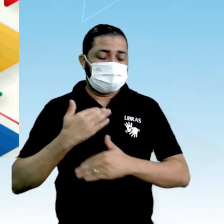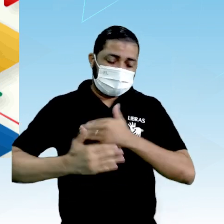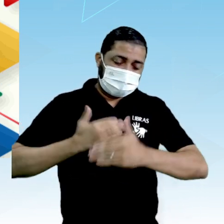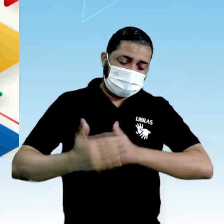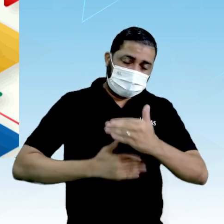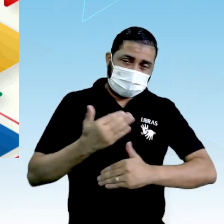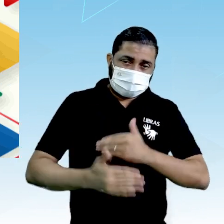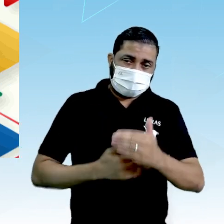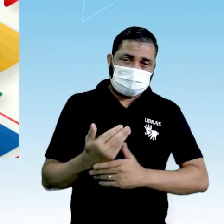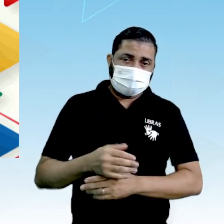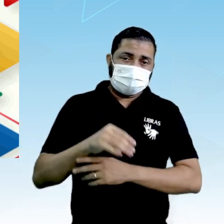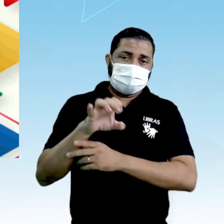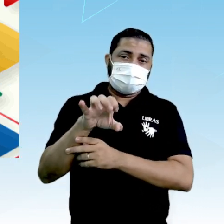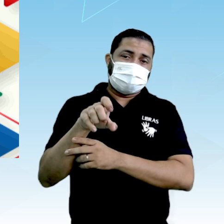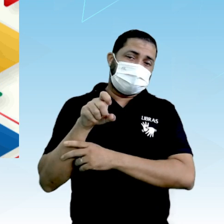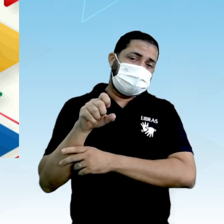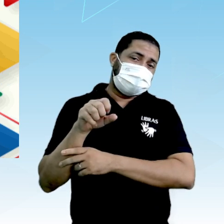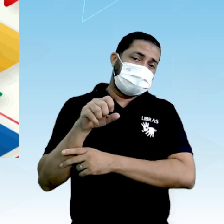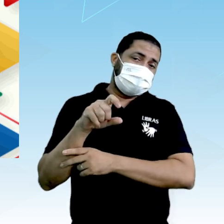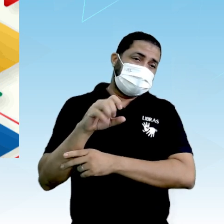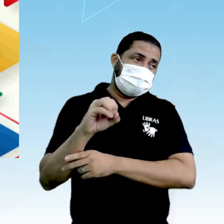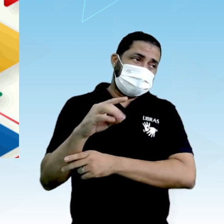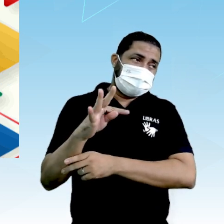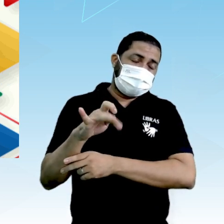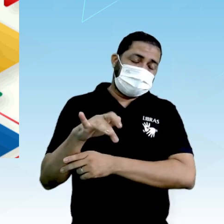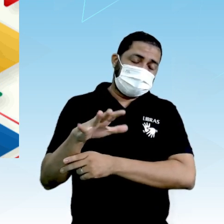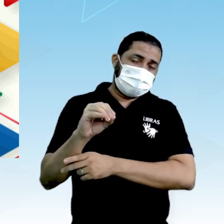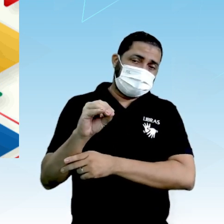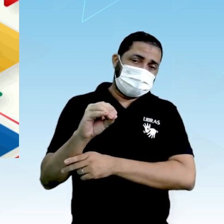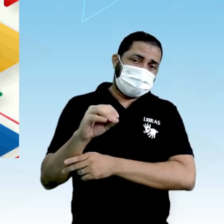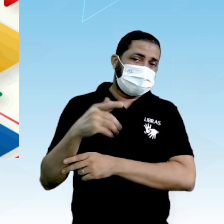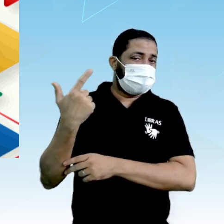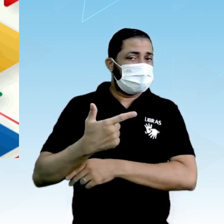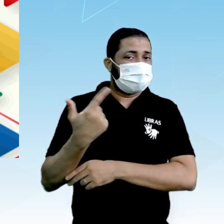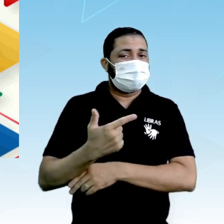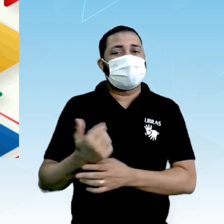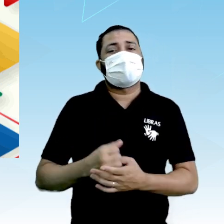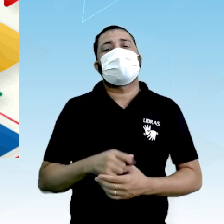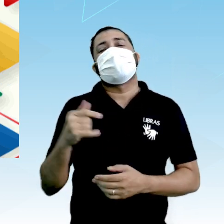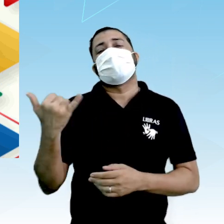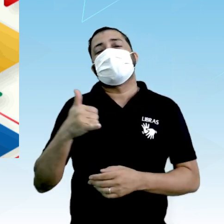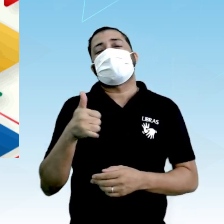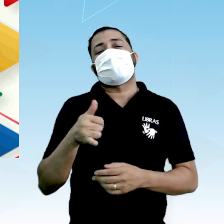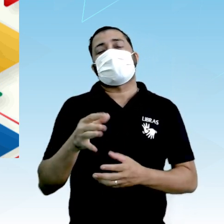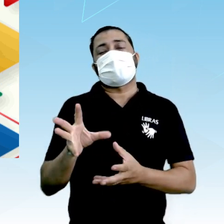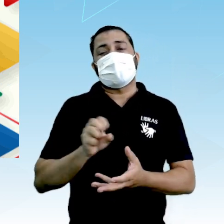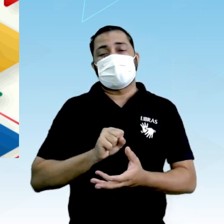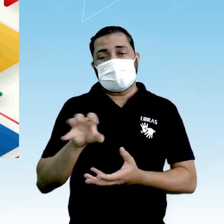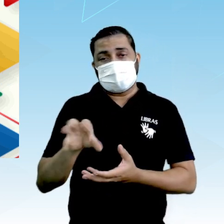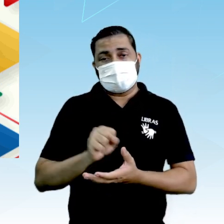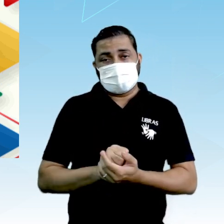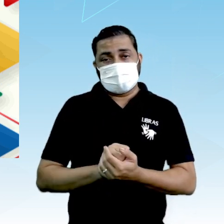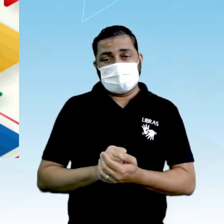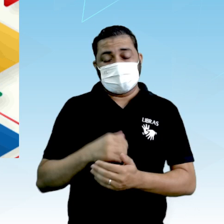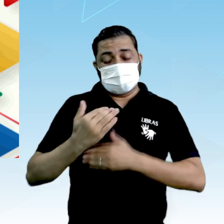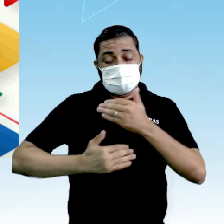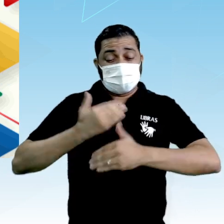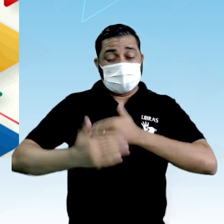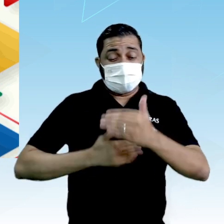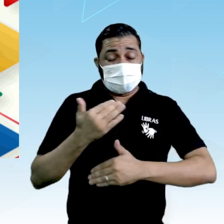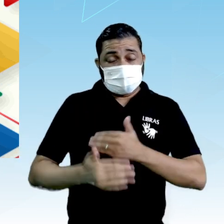processo exotérmico, enquanto que no segundo caso, energia sendo absorvida, um processo